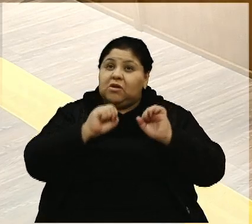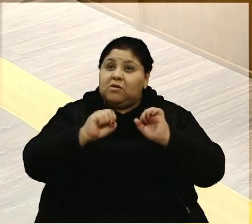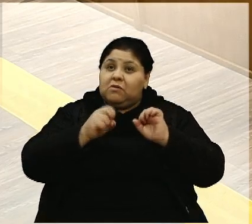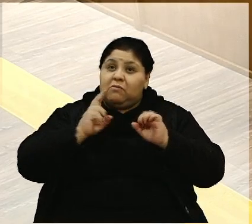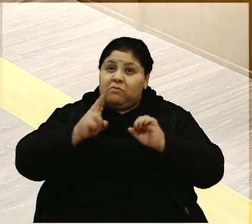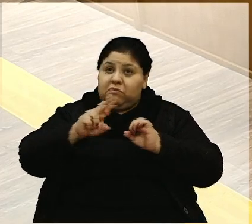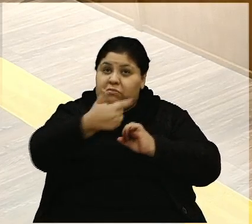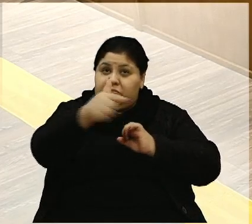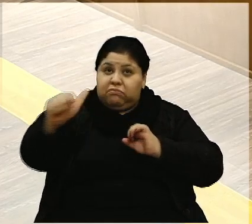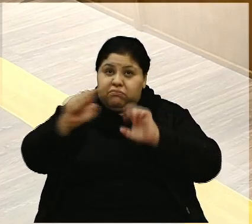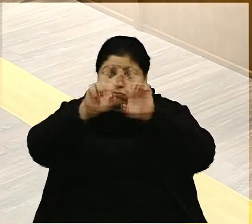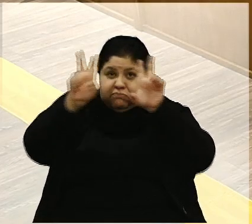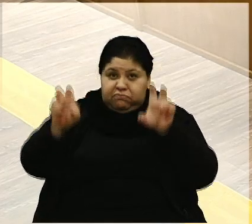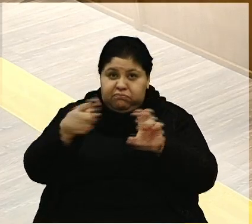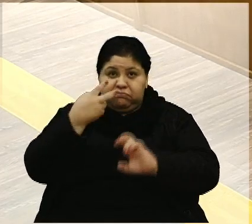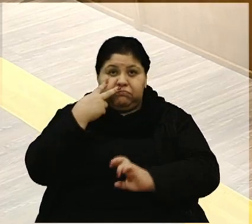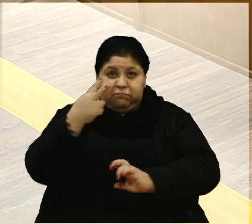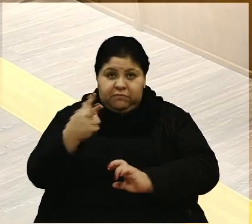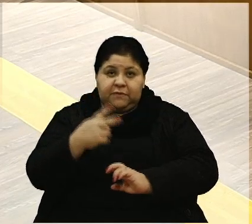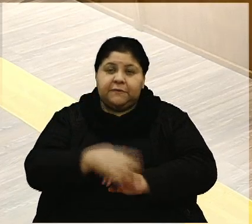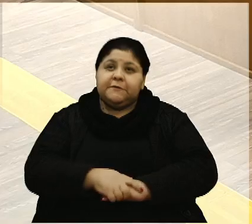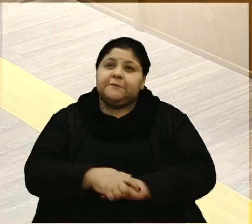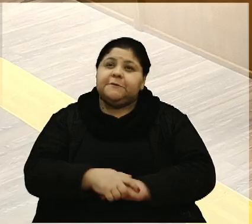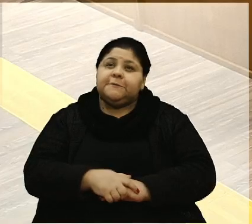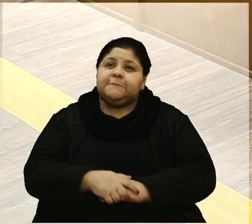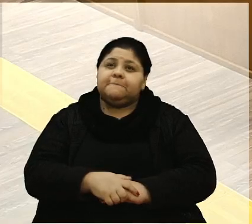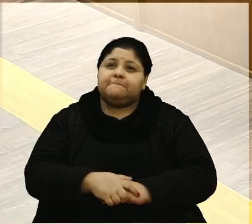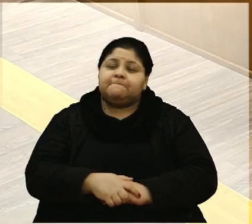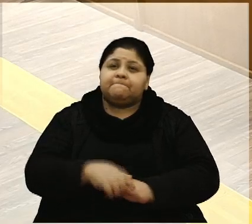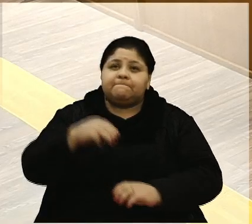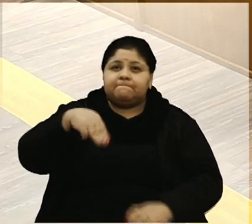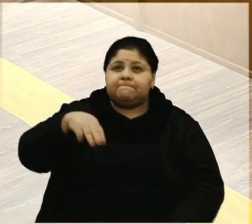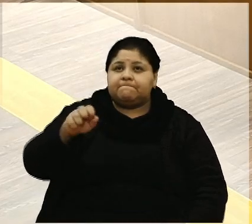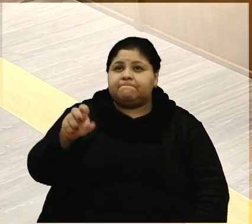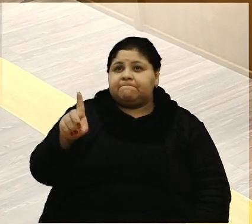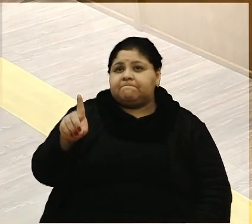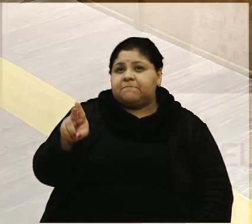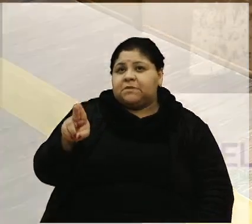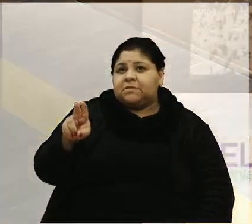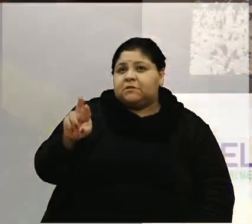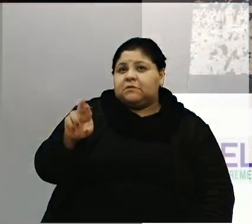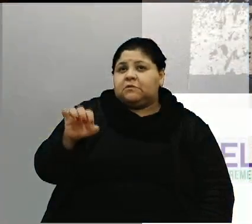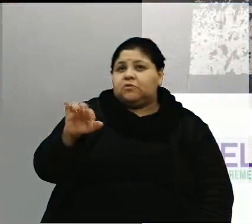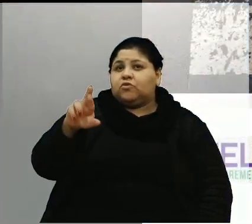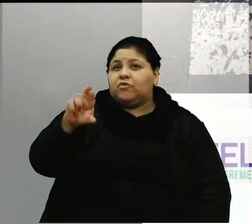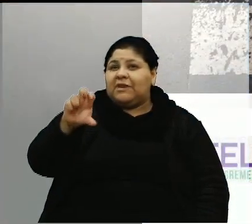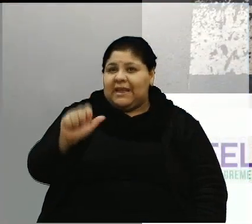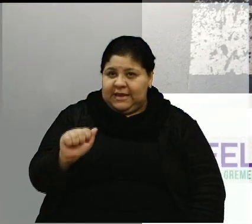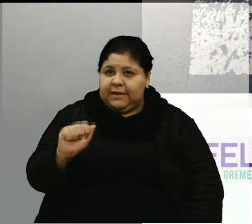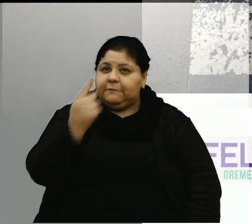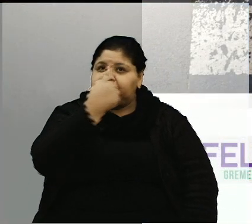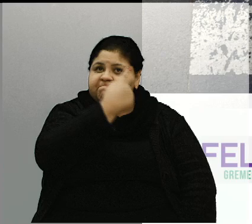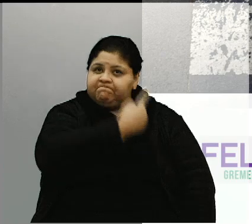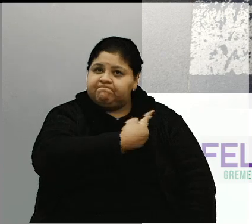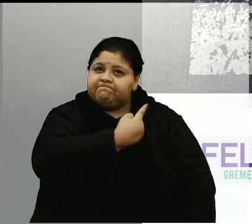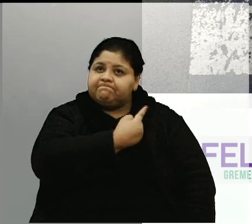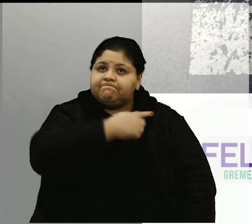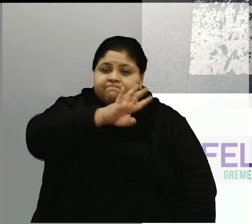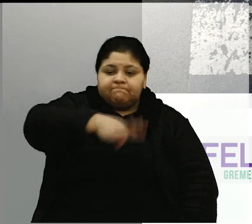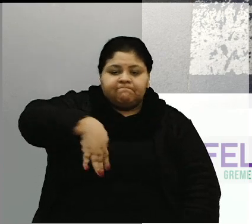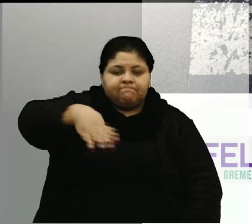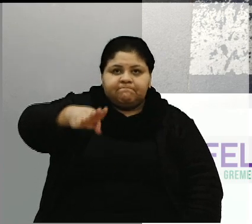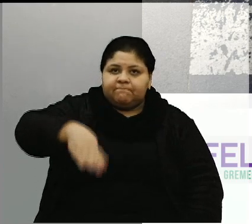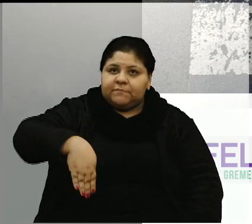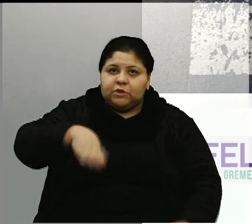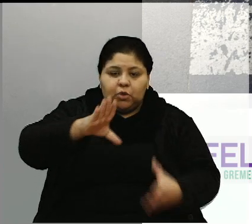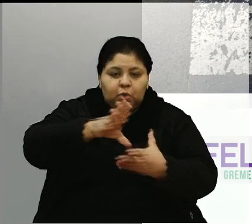ontem para o senhor ver. Pode passar. Essa é o bairro Madureira, a questão das faixas de segurança, né? Grande parte delas